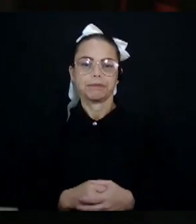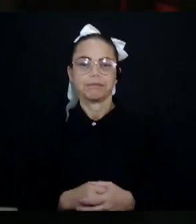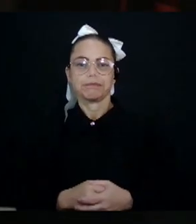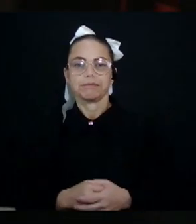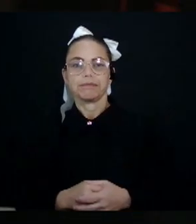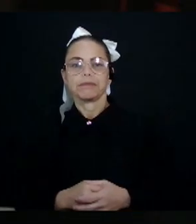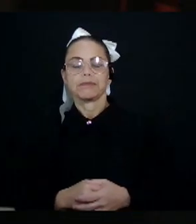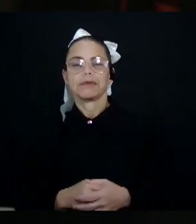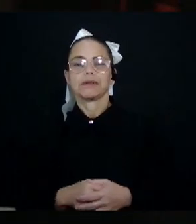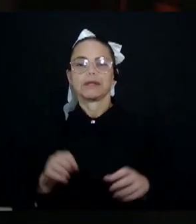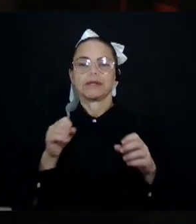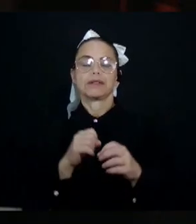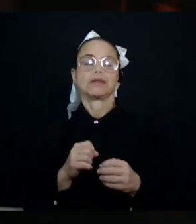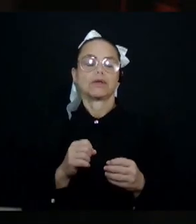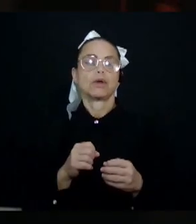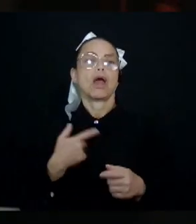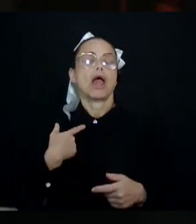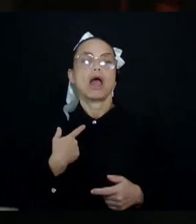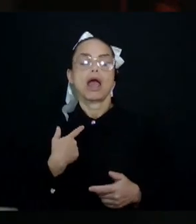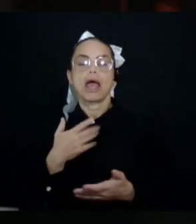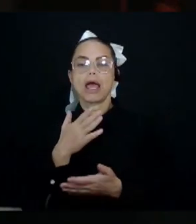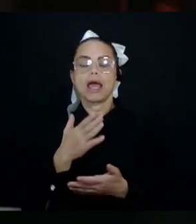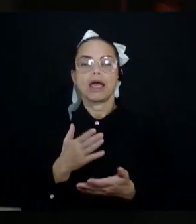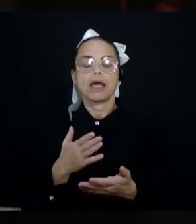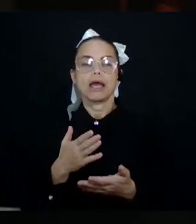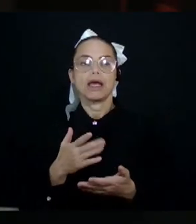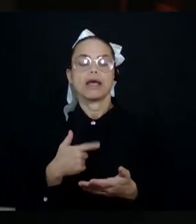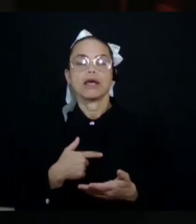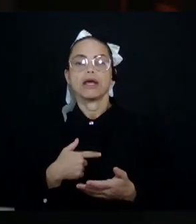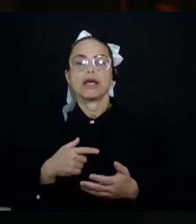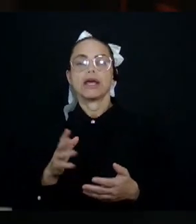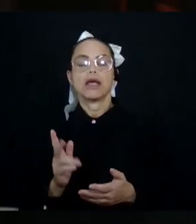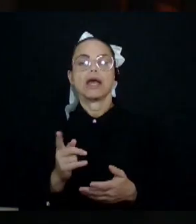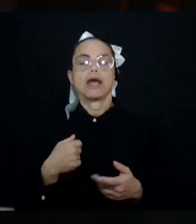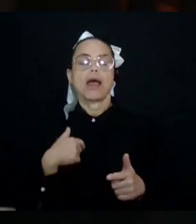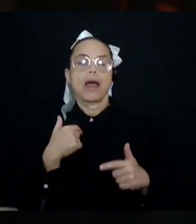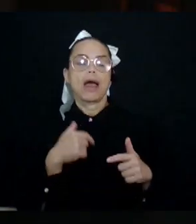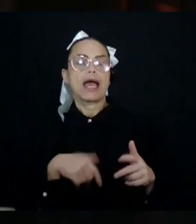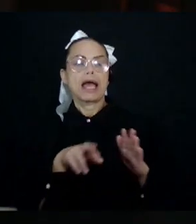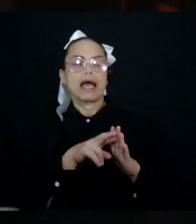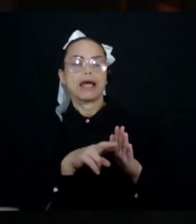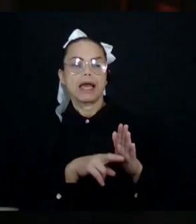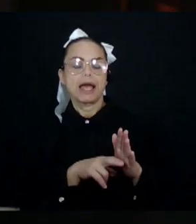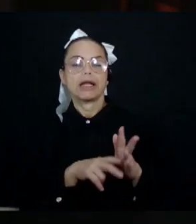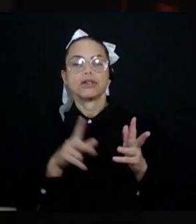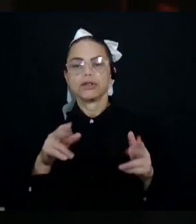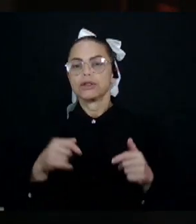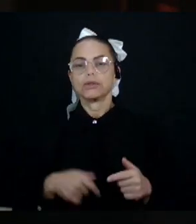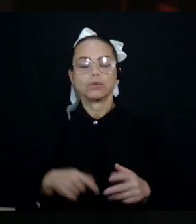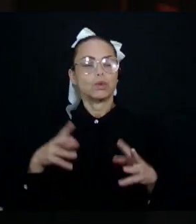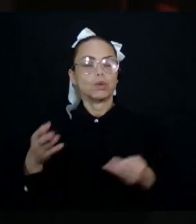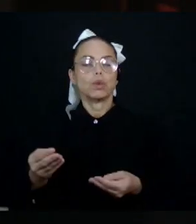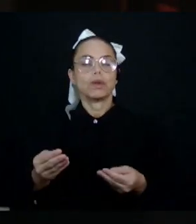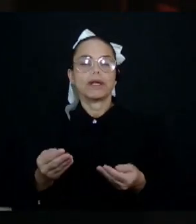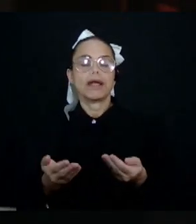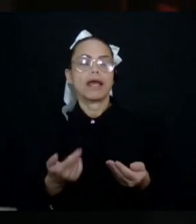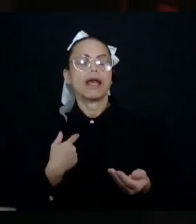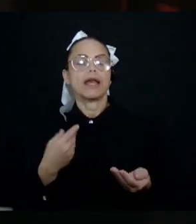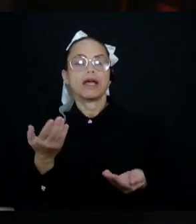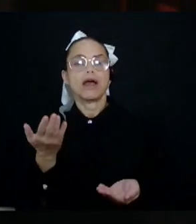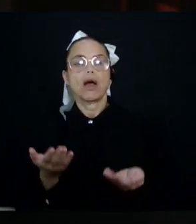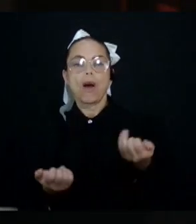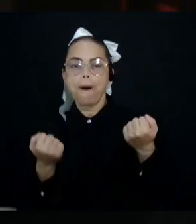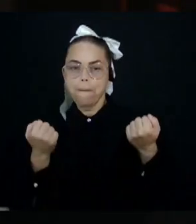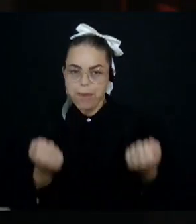de divisão, né, de tarefas é justo, não só na viagem, mas durante